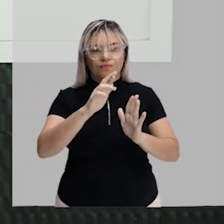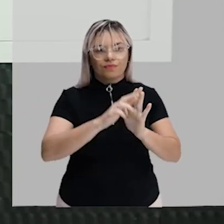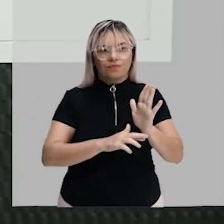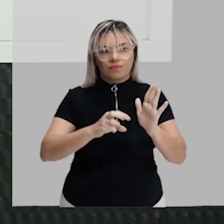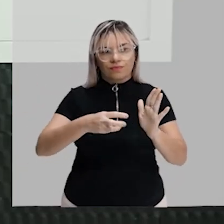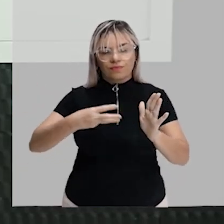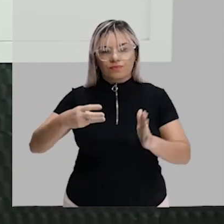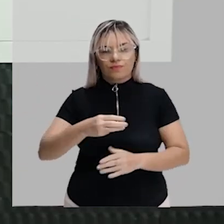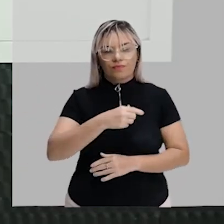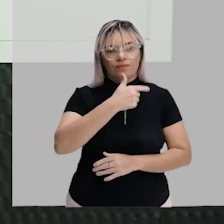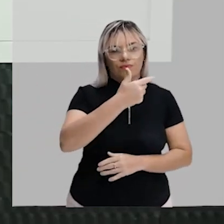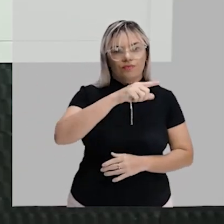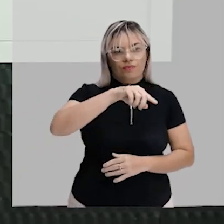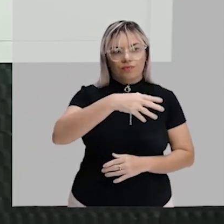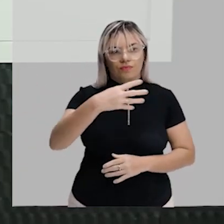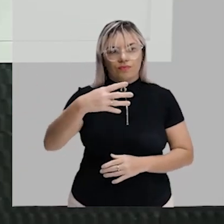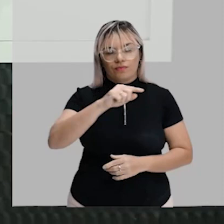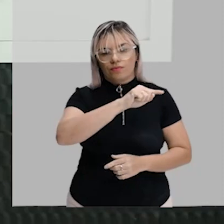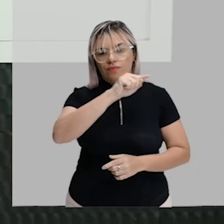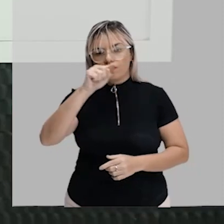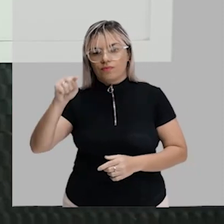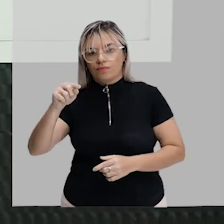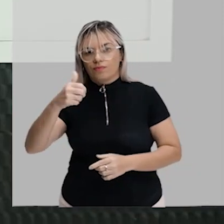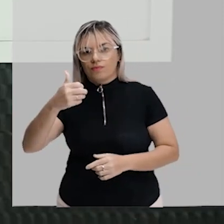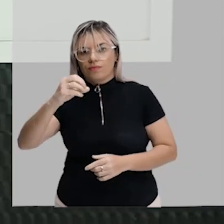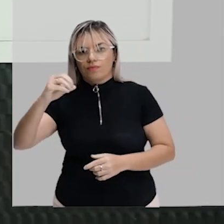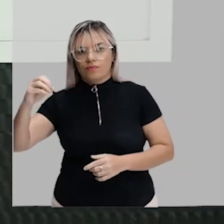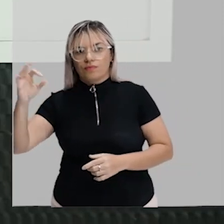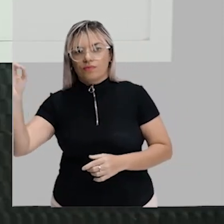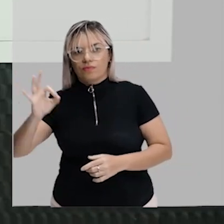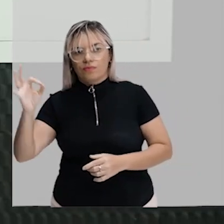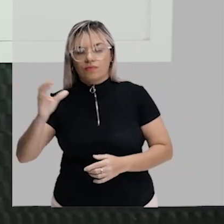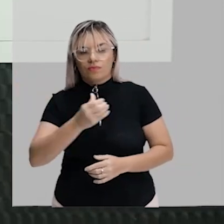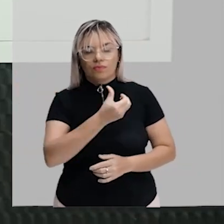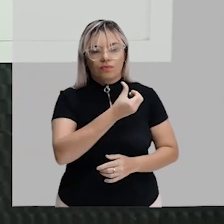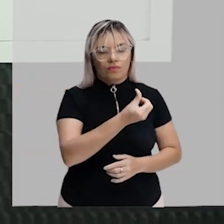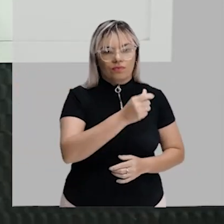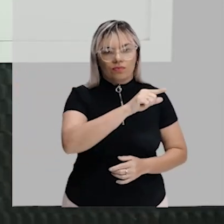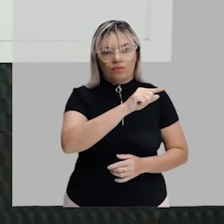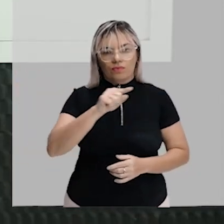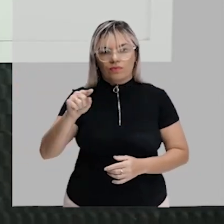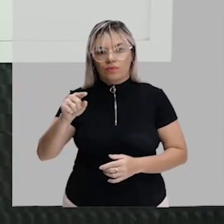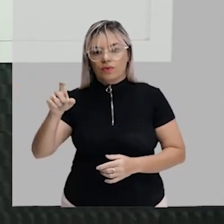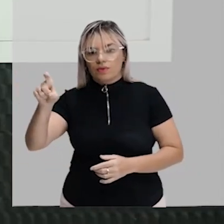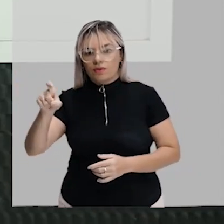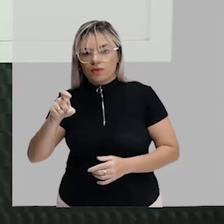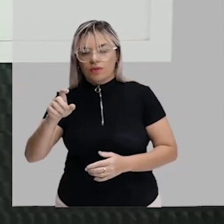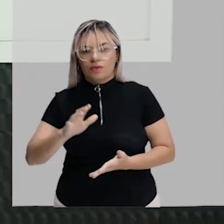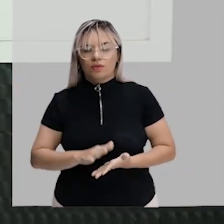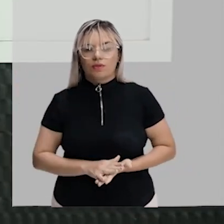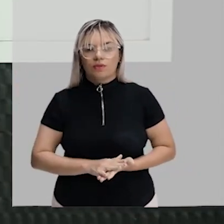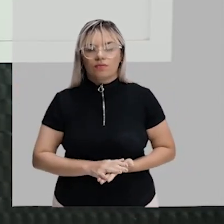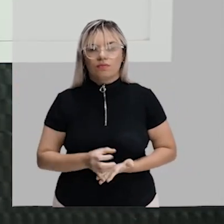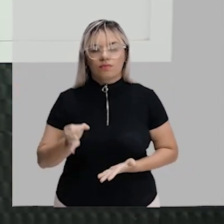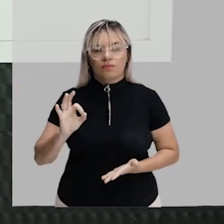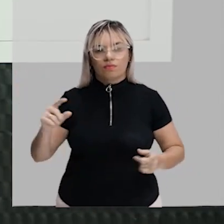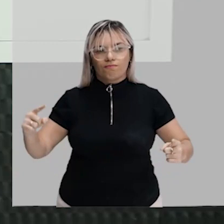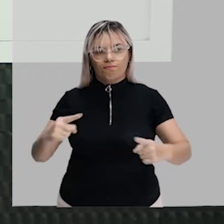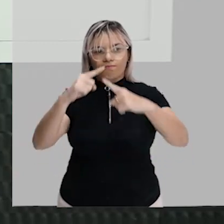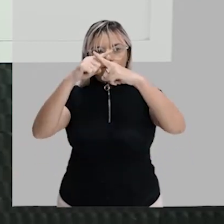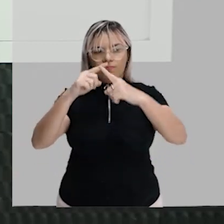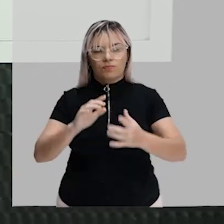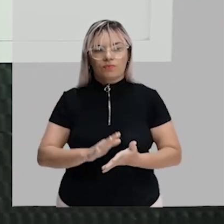3, 2,4 representa 100% e os 100 gramas representa a X. Certo? E